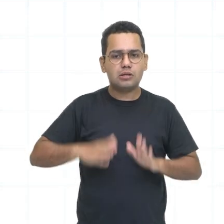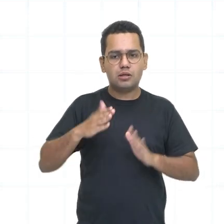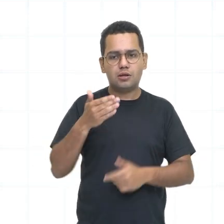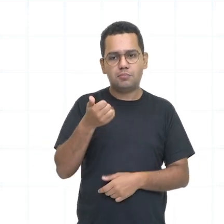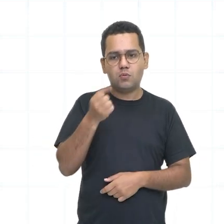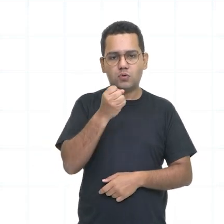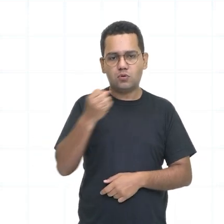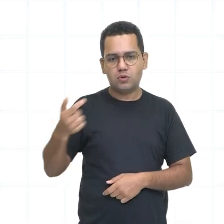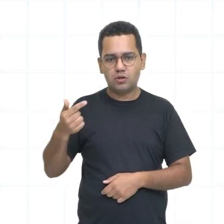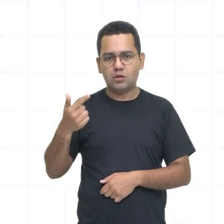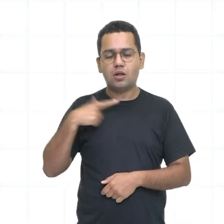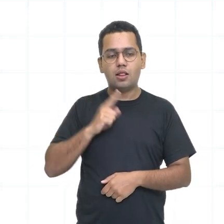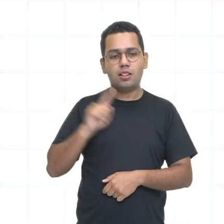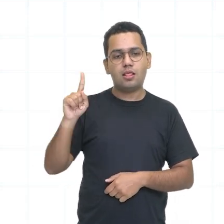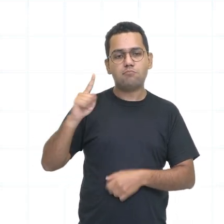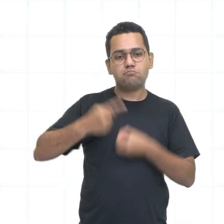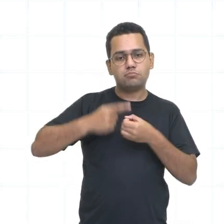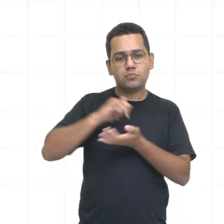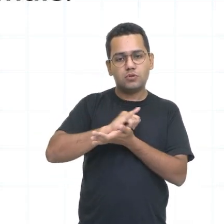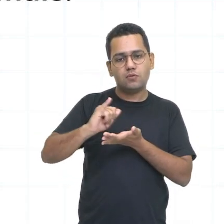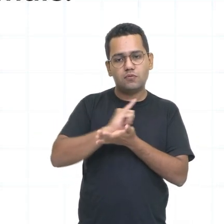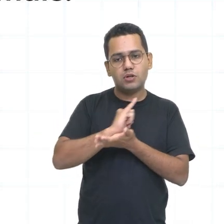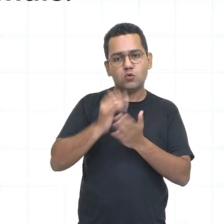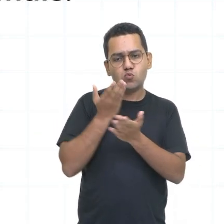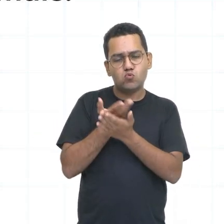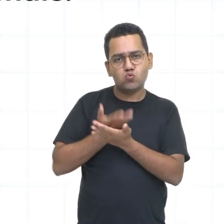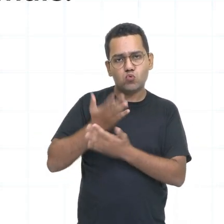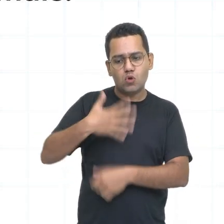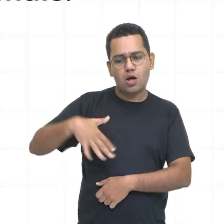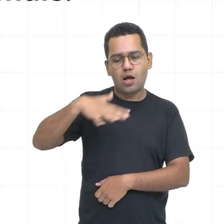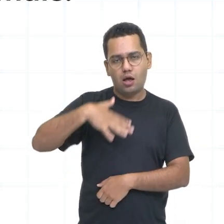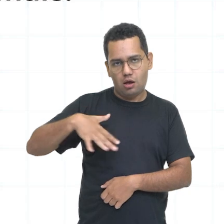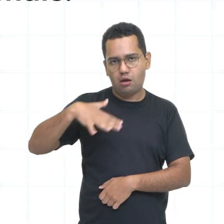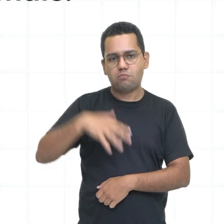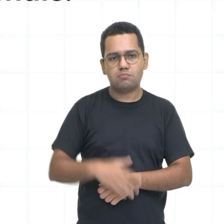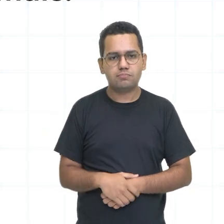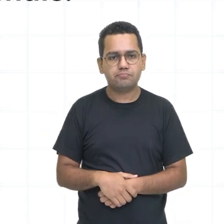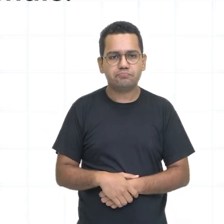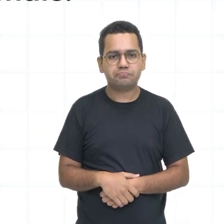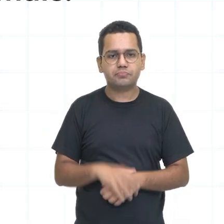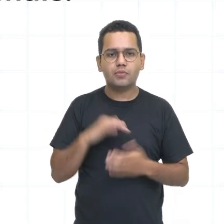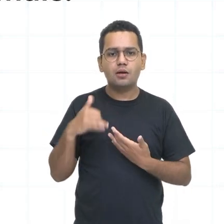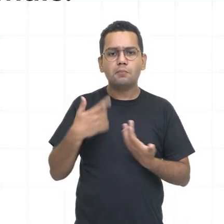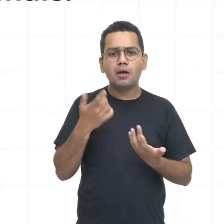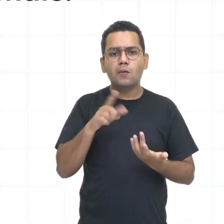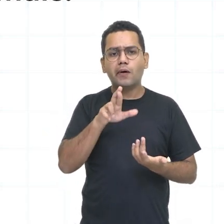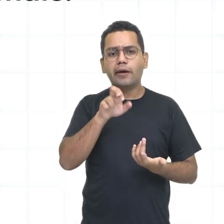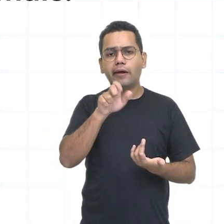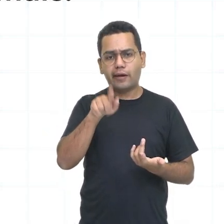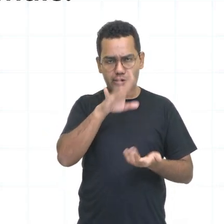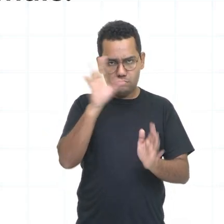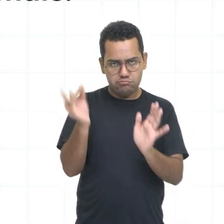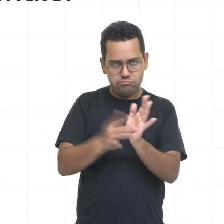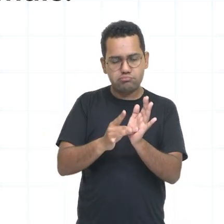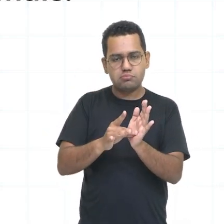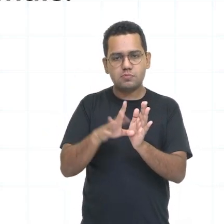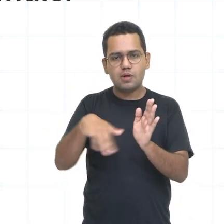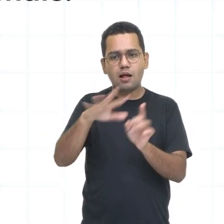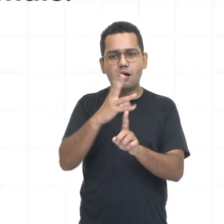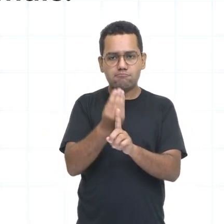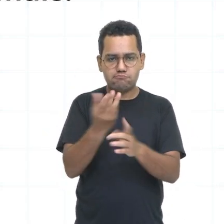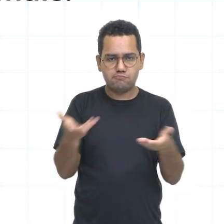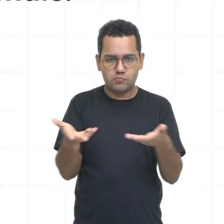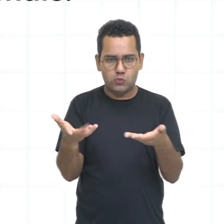estudou arte comercial e pintura na própria cidade. O realismo na arte contemporânea, em oposição